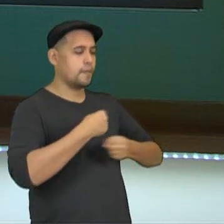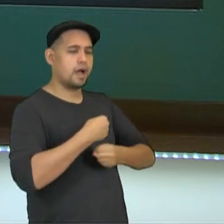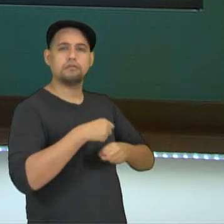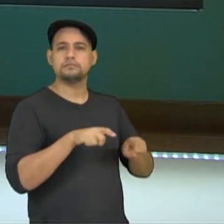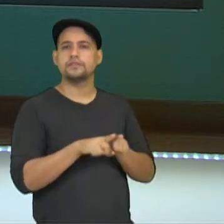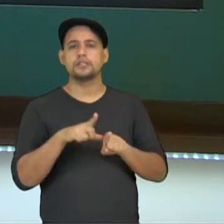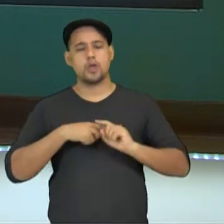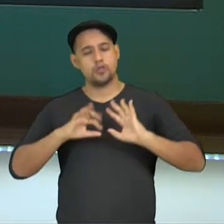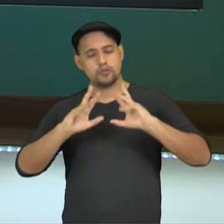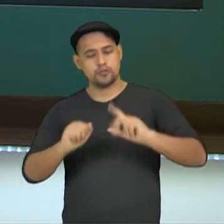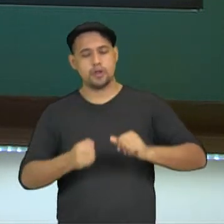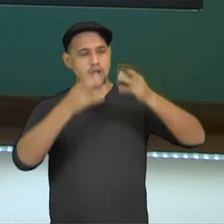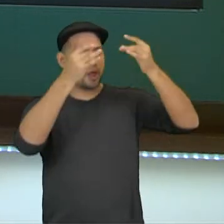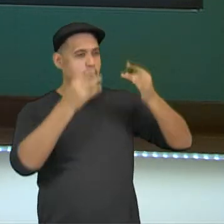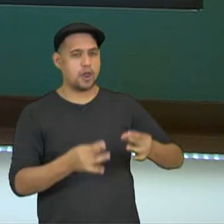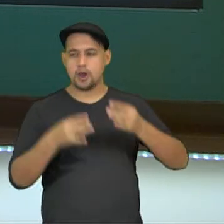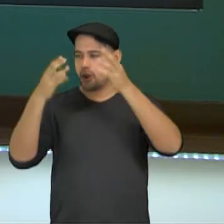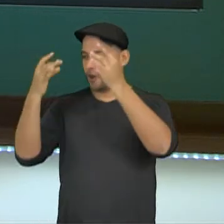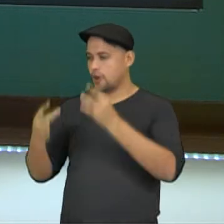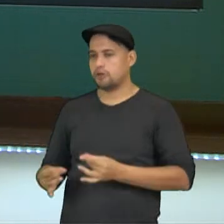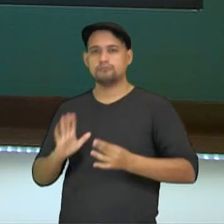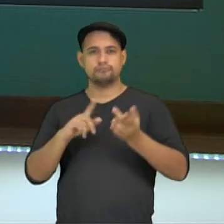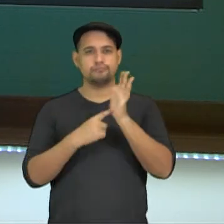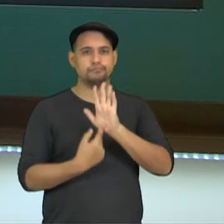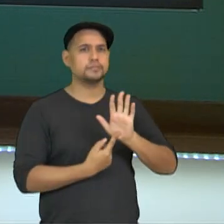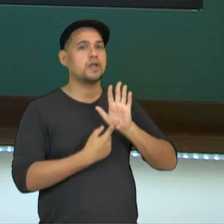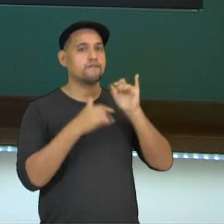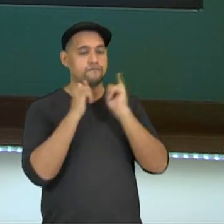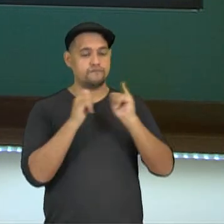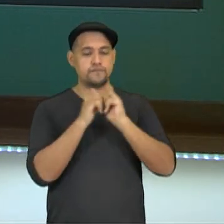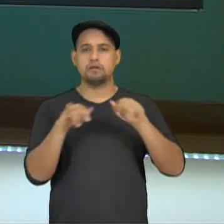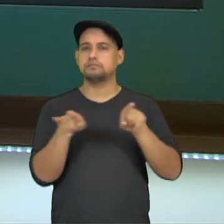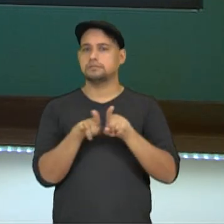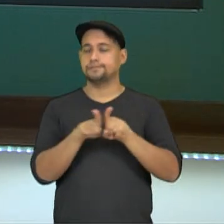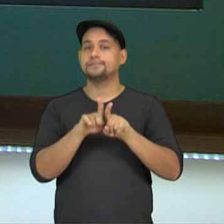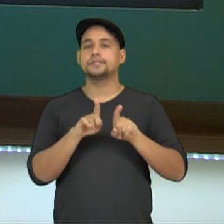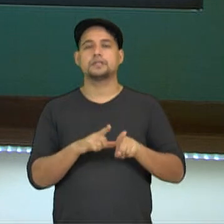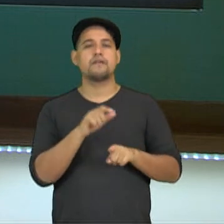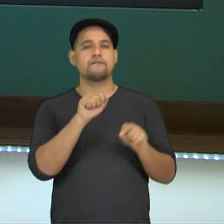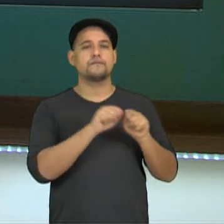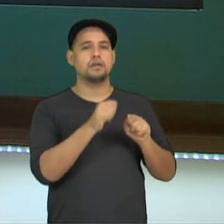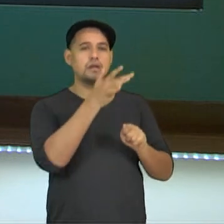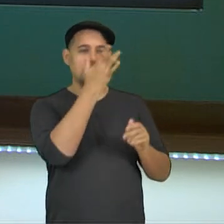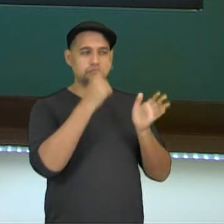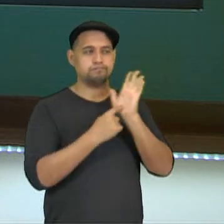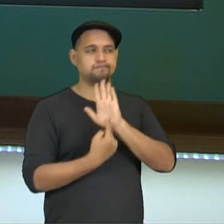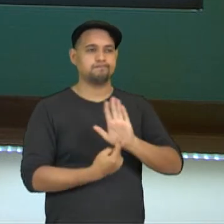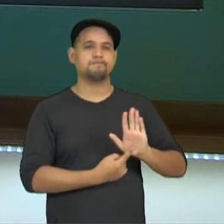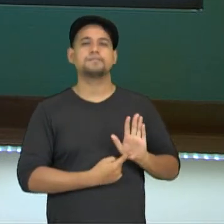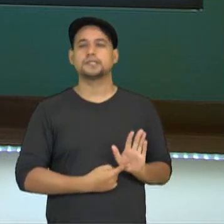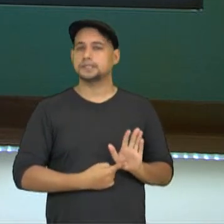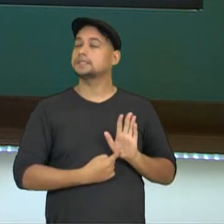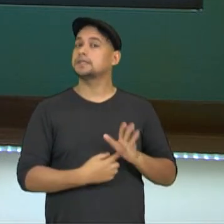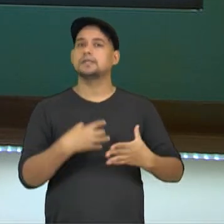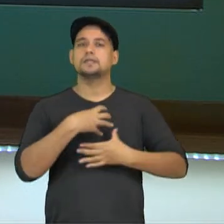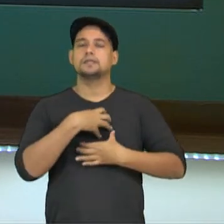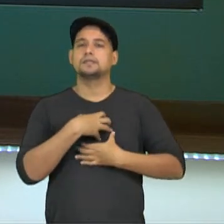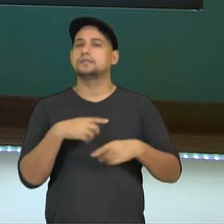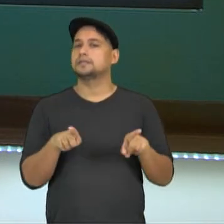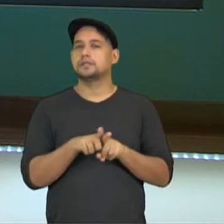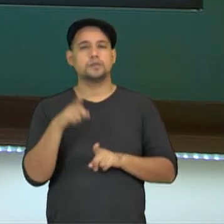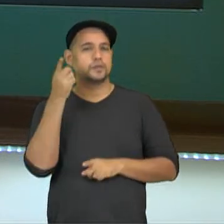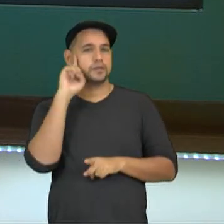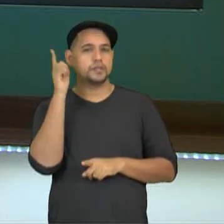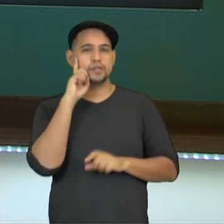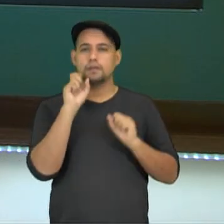vai trazer todos os detalhamentos apresentados naquela notícia dada pelo apresentador. Então um fato ali do